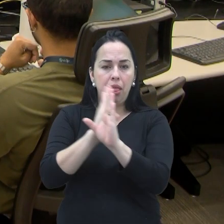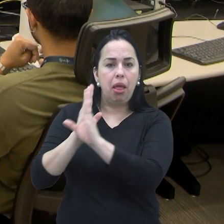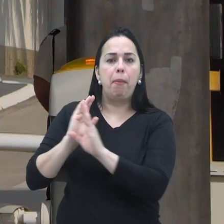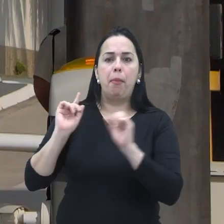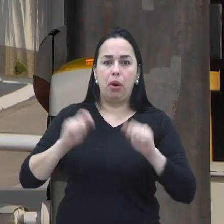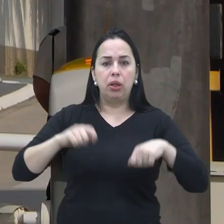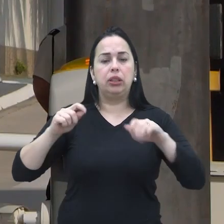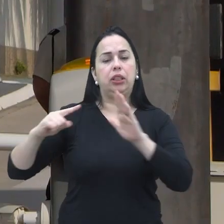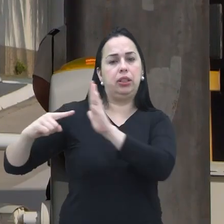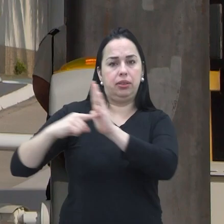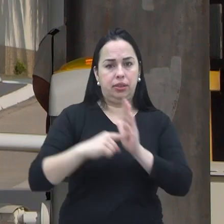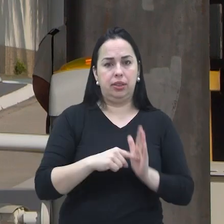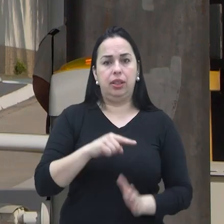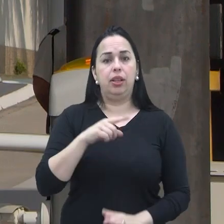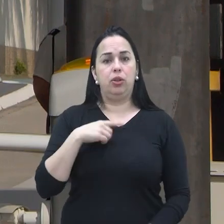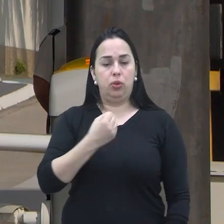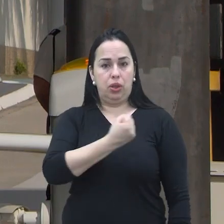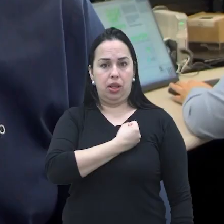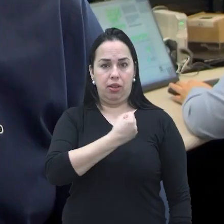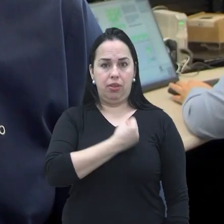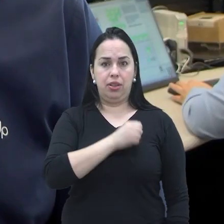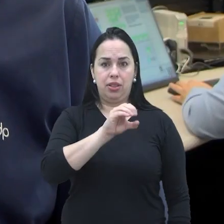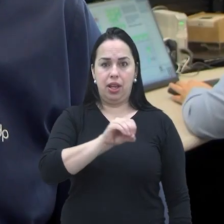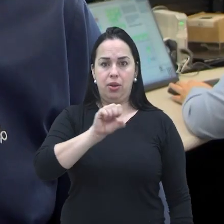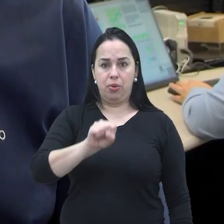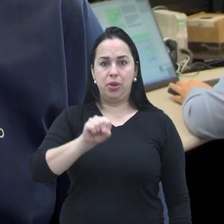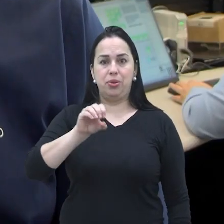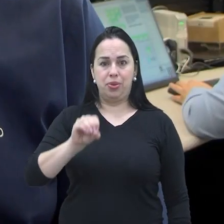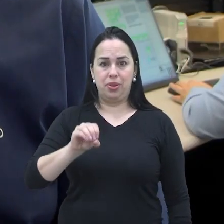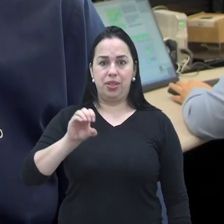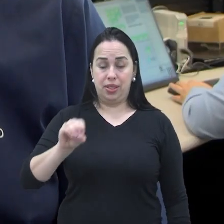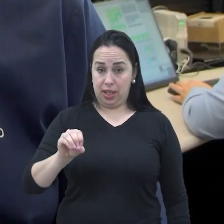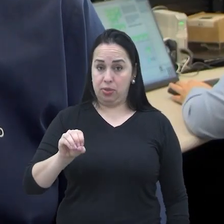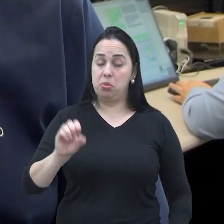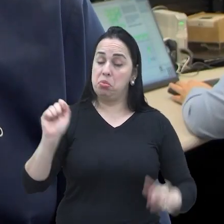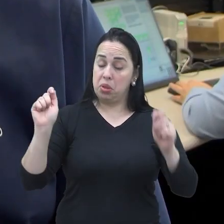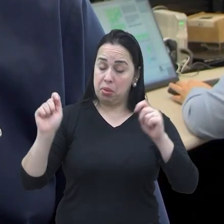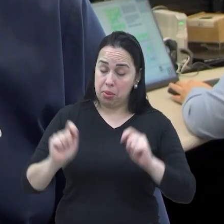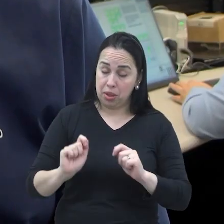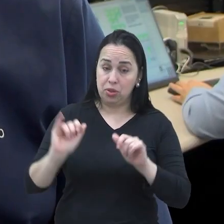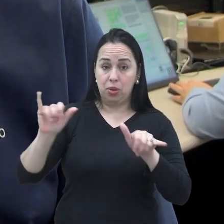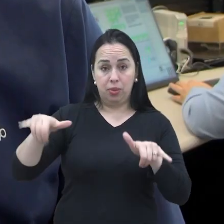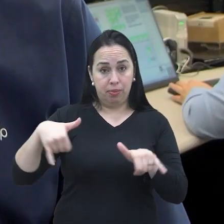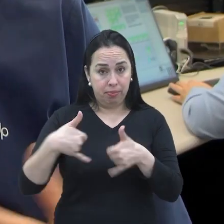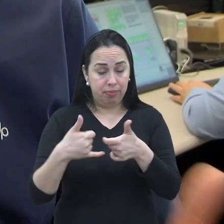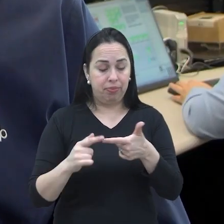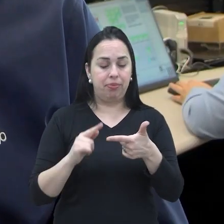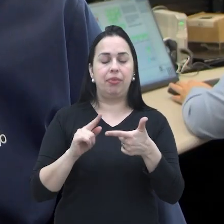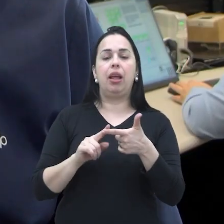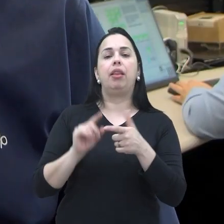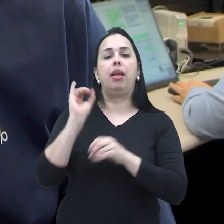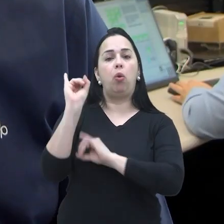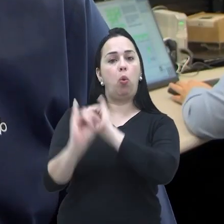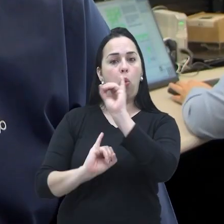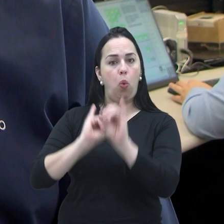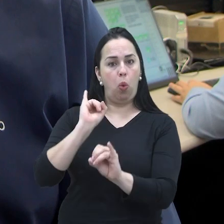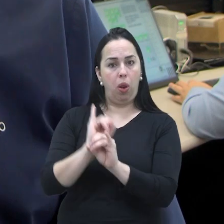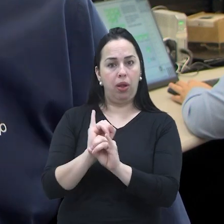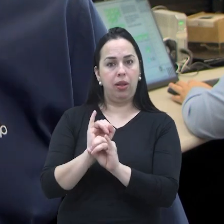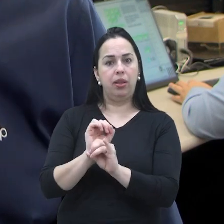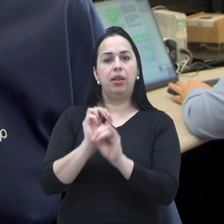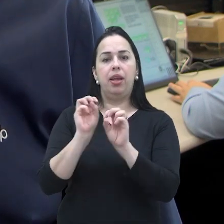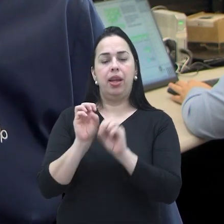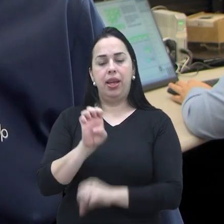de energia possam ser denunciadas. Então tem o 0800 721 0123, que é o nosso telefone, tem